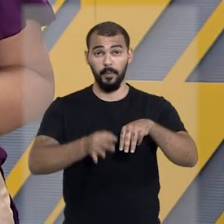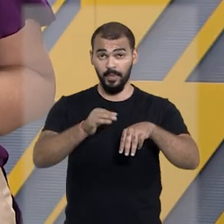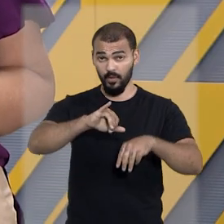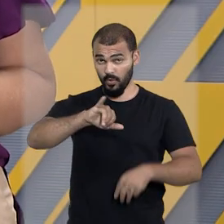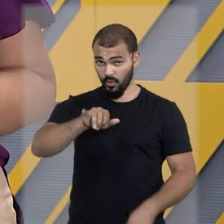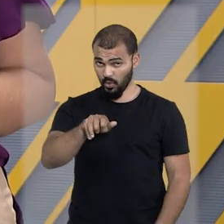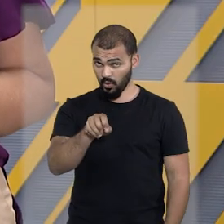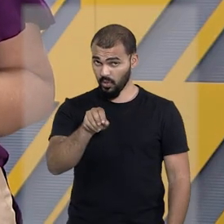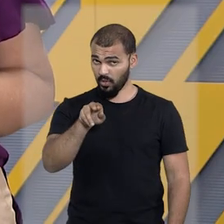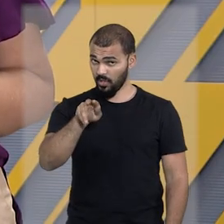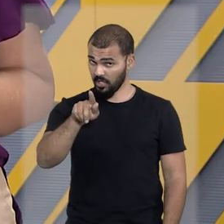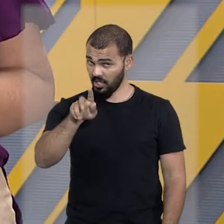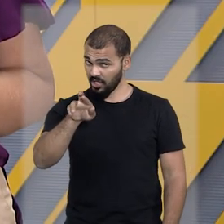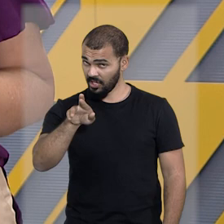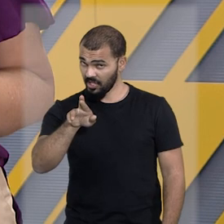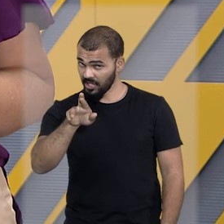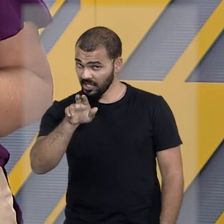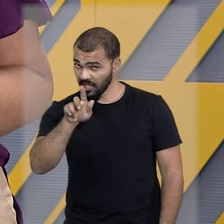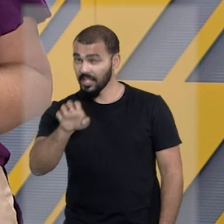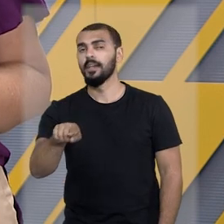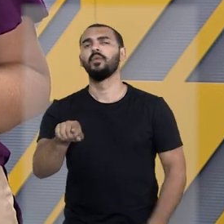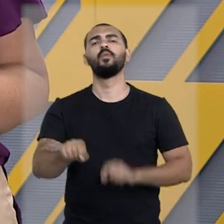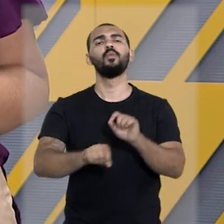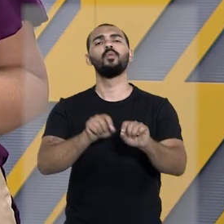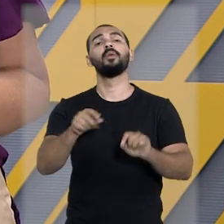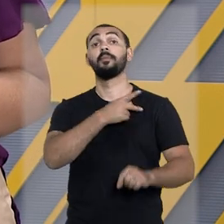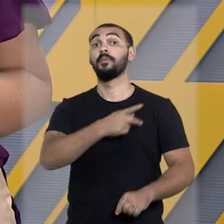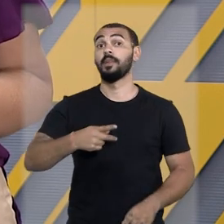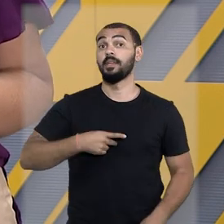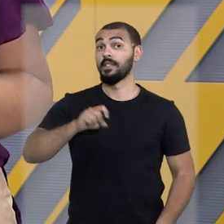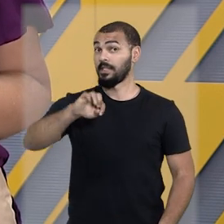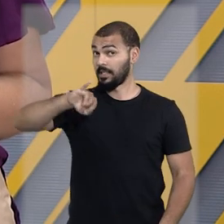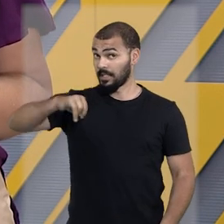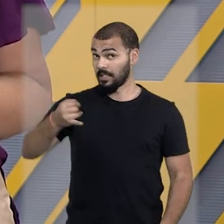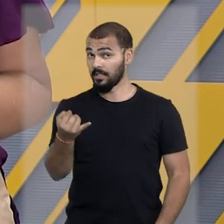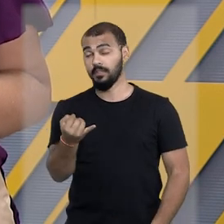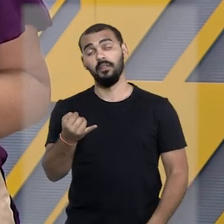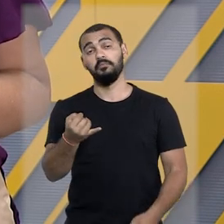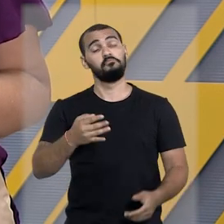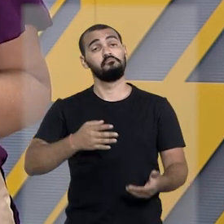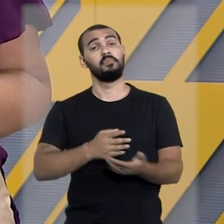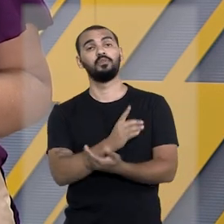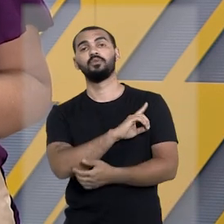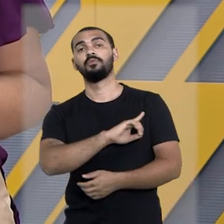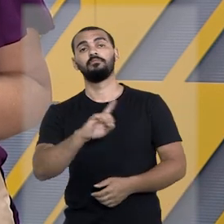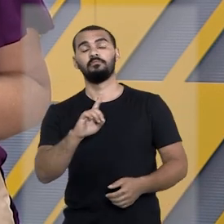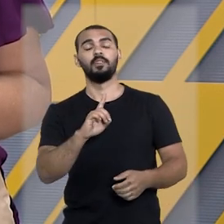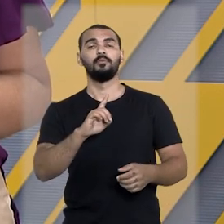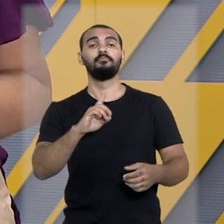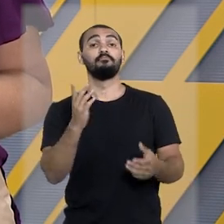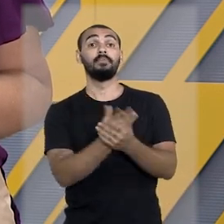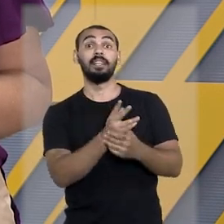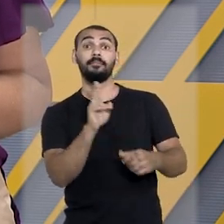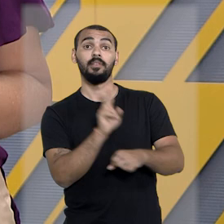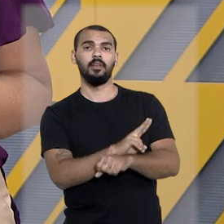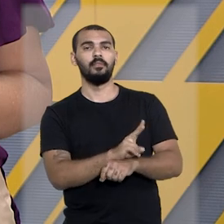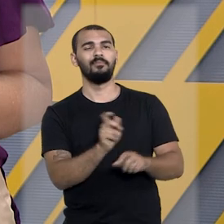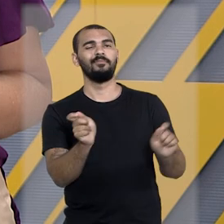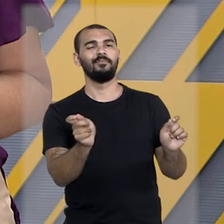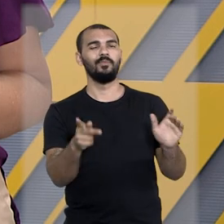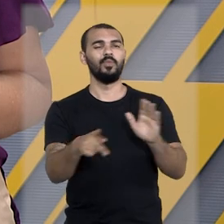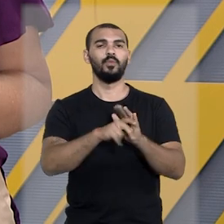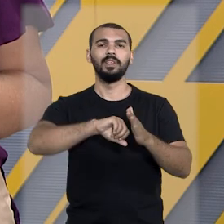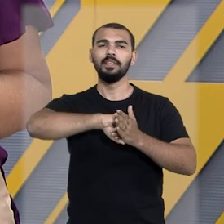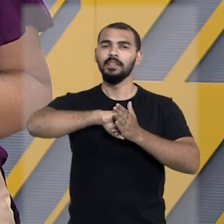O ministro Jorge Mussi, no exercício da presidência do Superior Tribunal de Justiça, indeferiu liminar para trancar ação penal contra